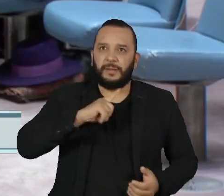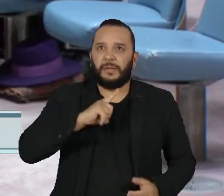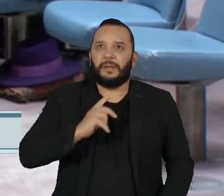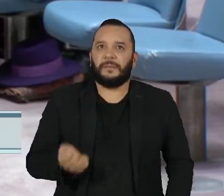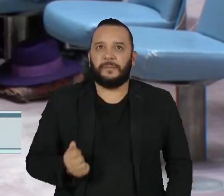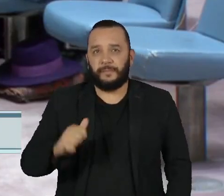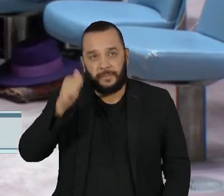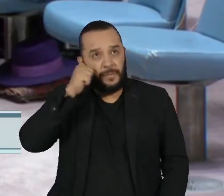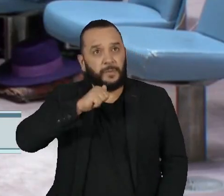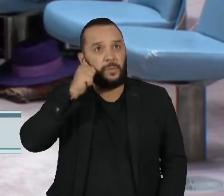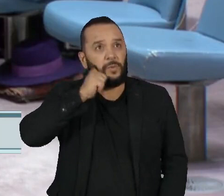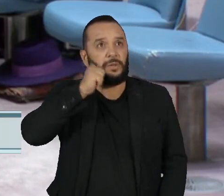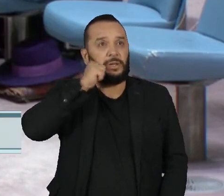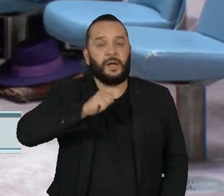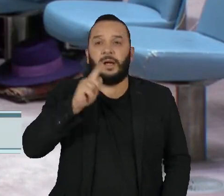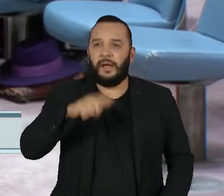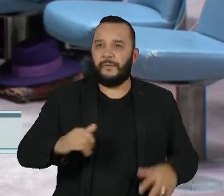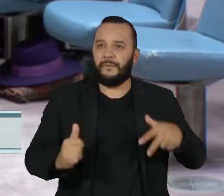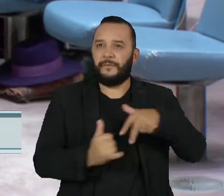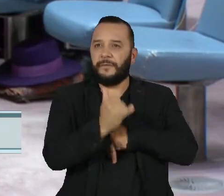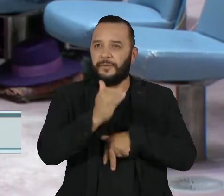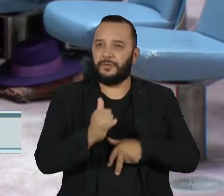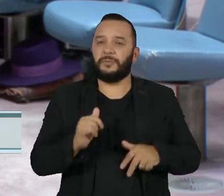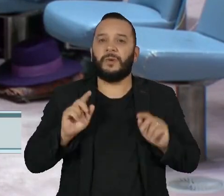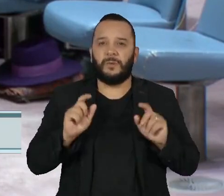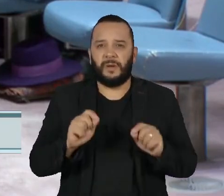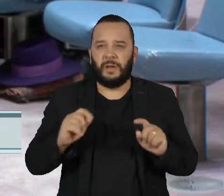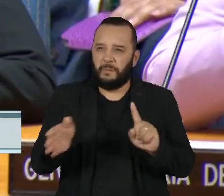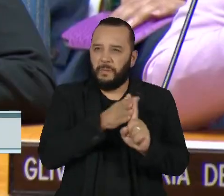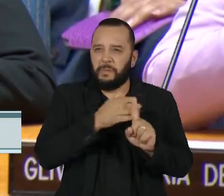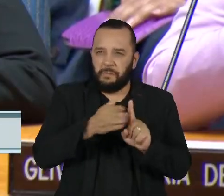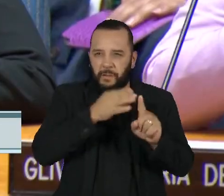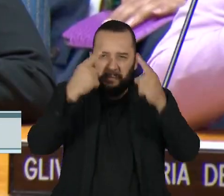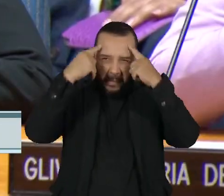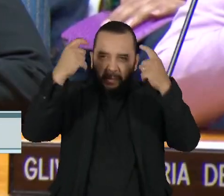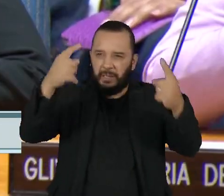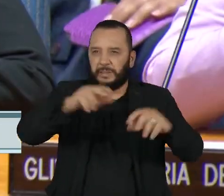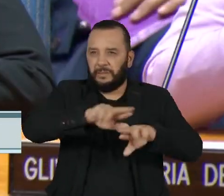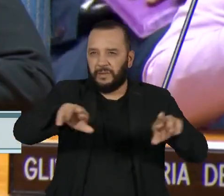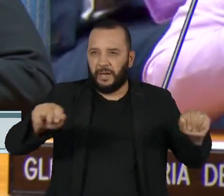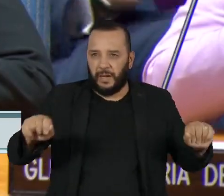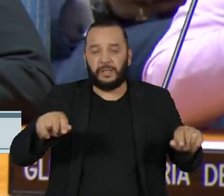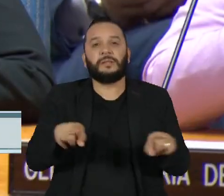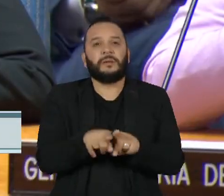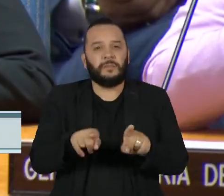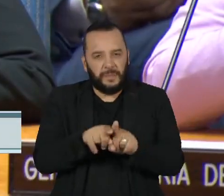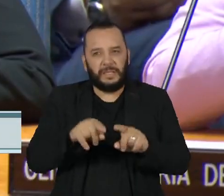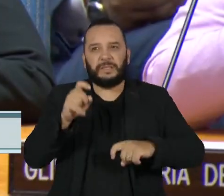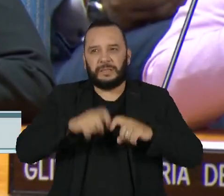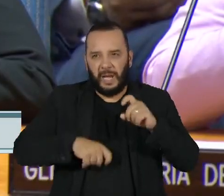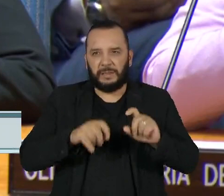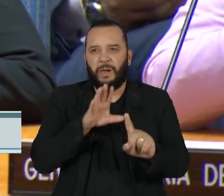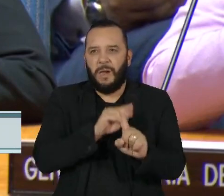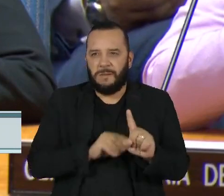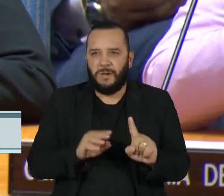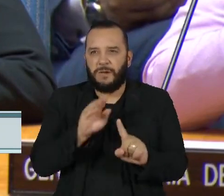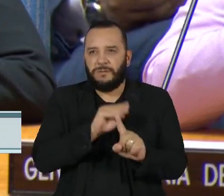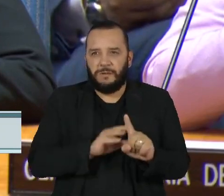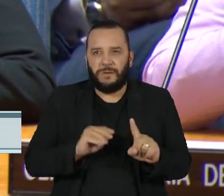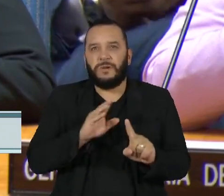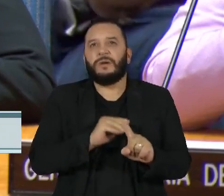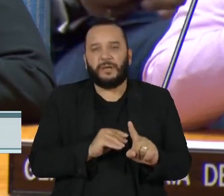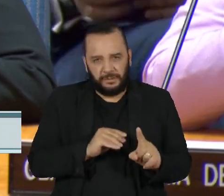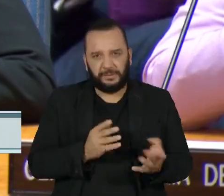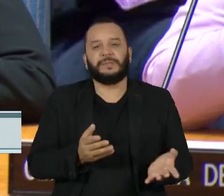população feminina é vítima de toda sorte de brutalidade além de abuso ser usado como arma